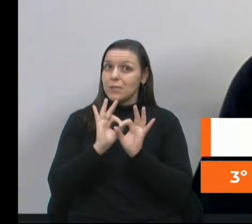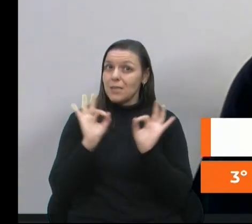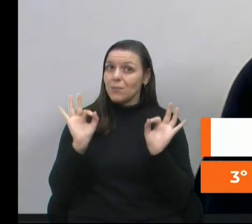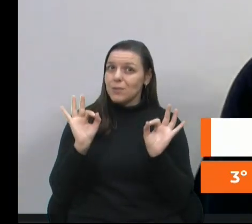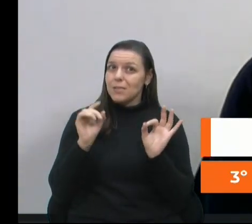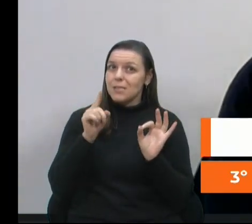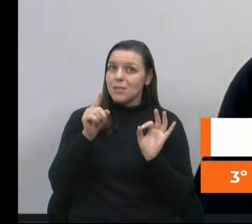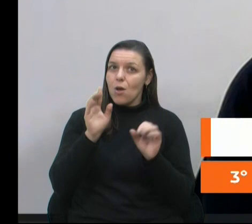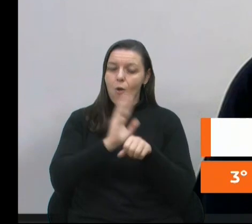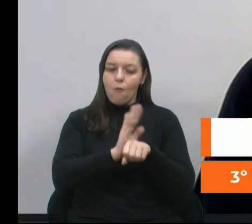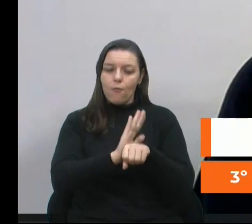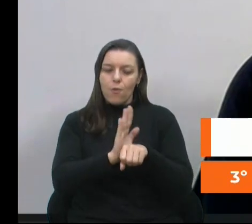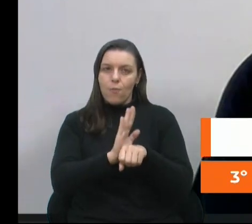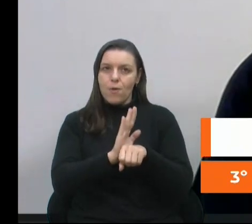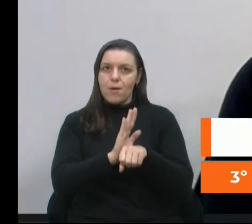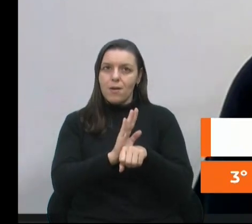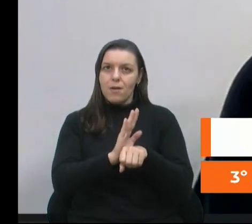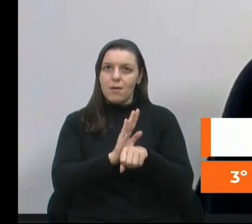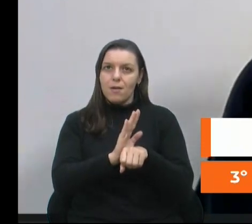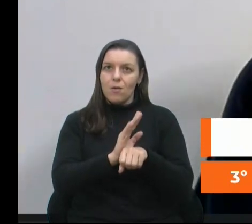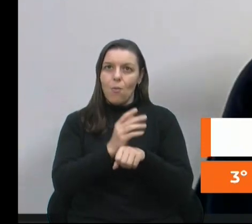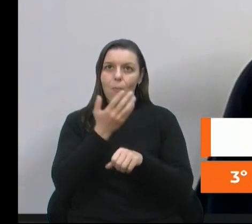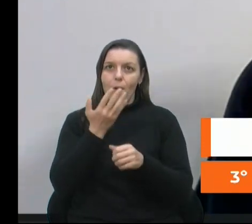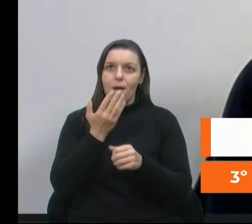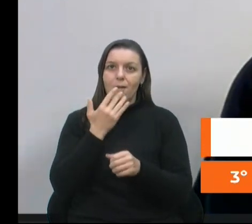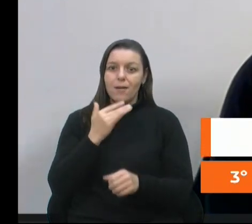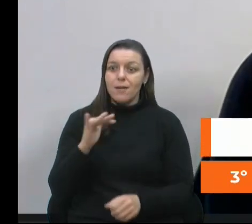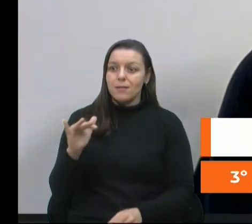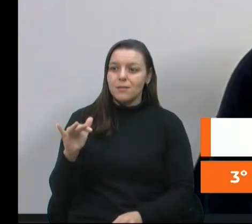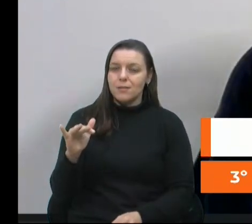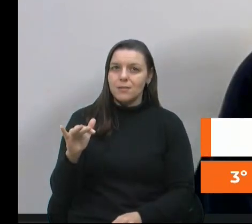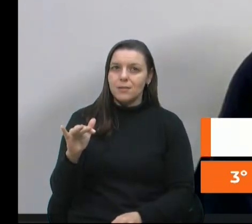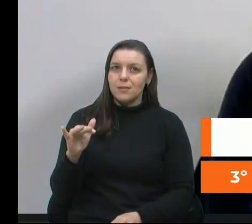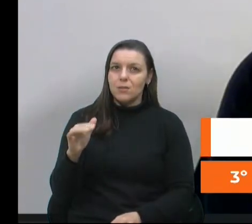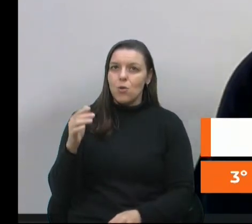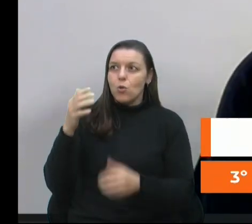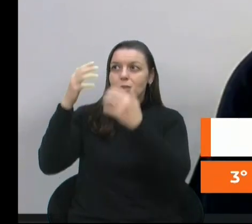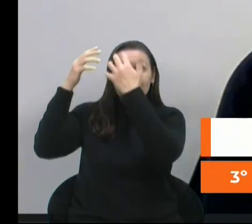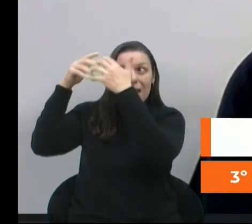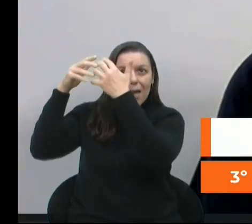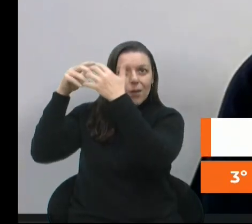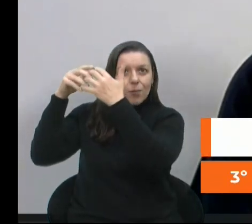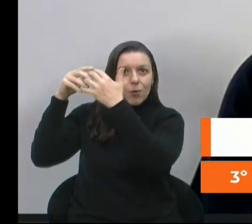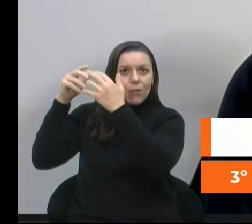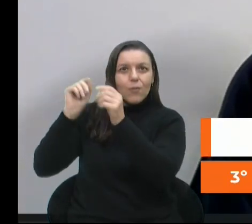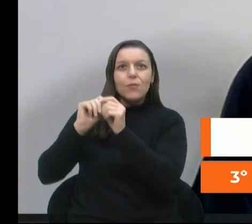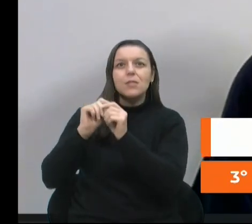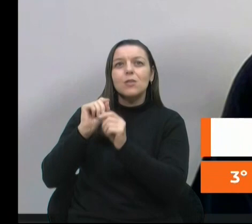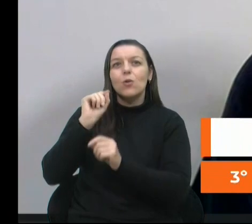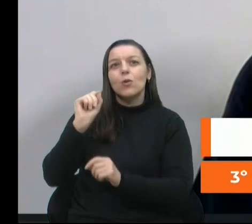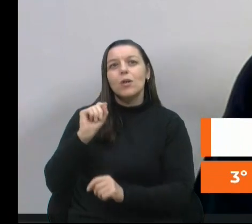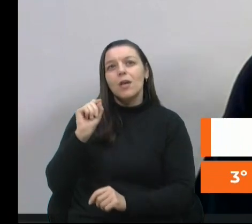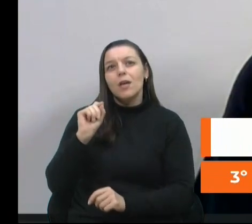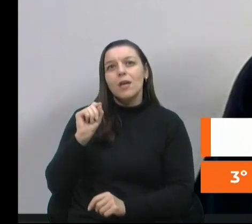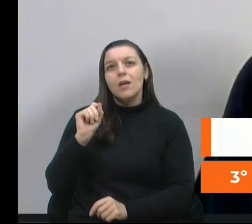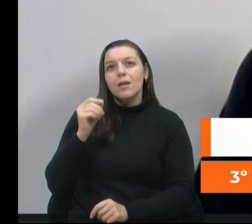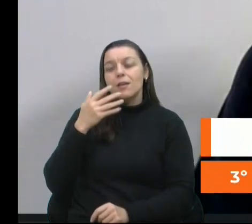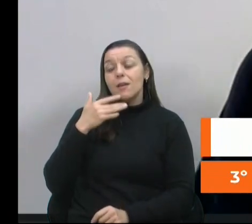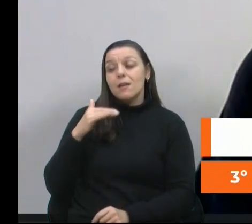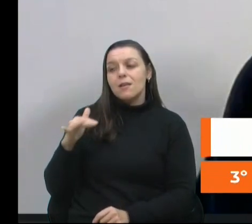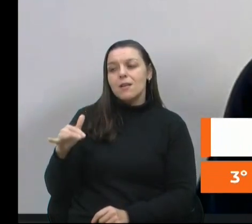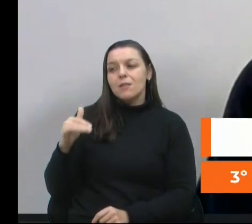você assistir um filme de terror, ou uma criança principalmente, o cérebro dela vai fazer com que aquela criança ou